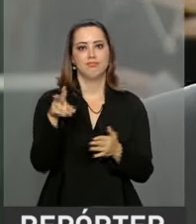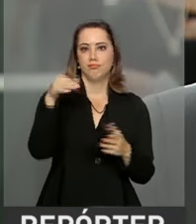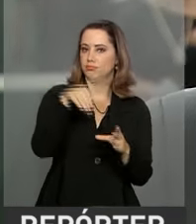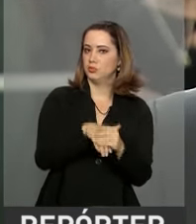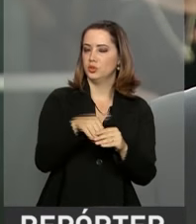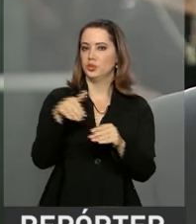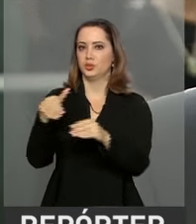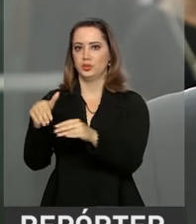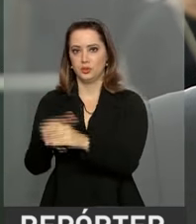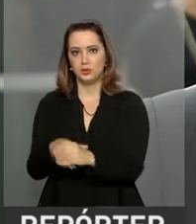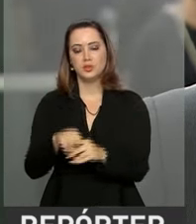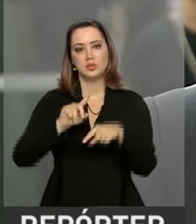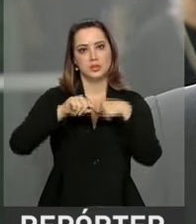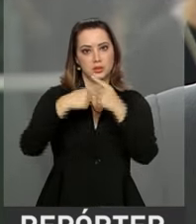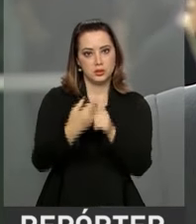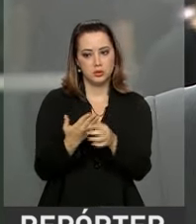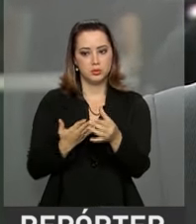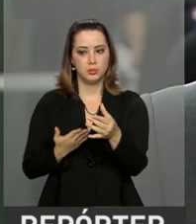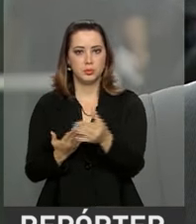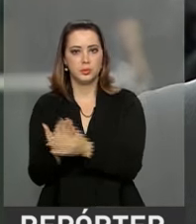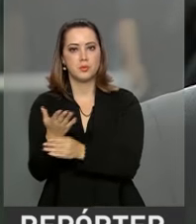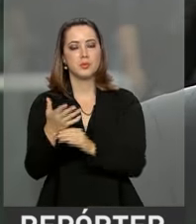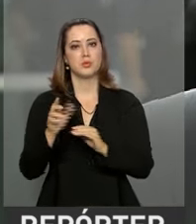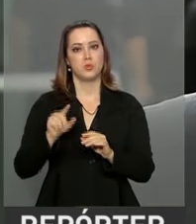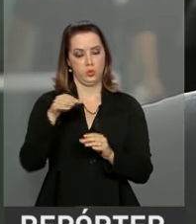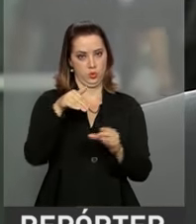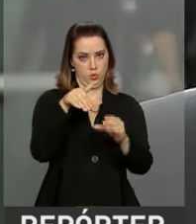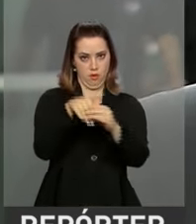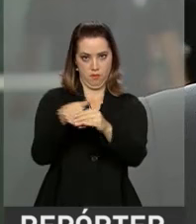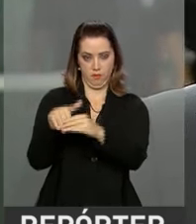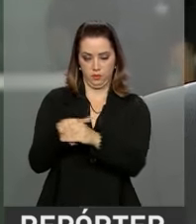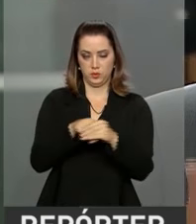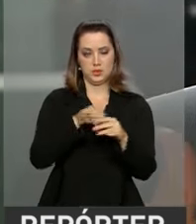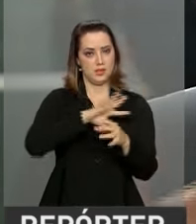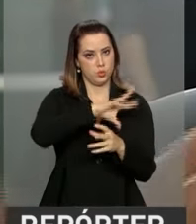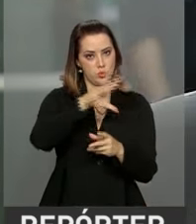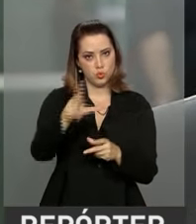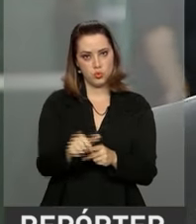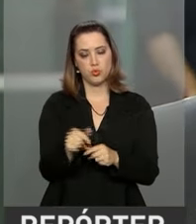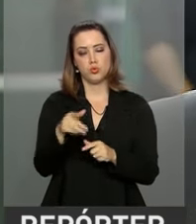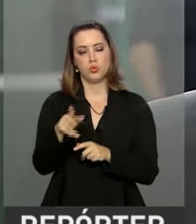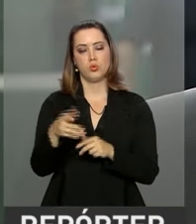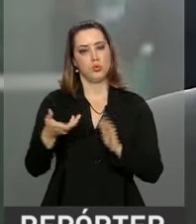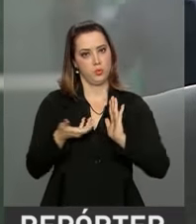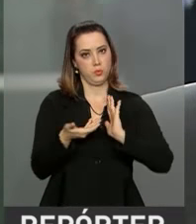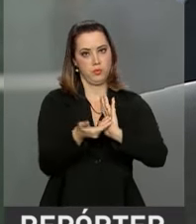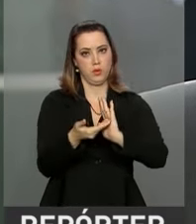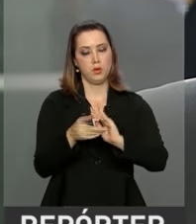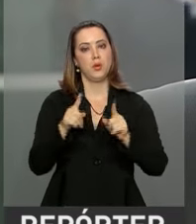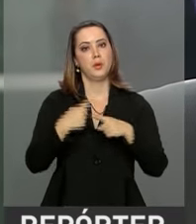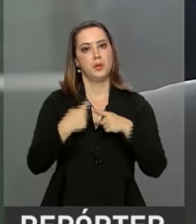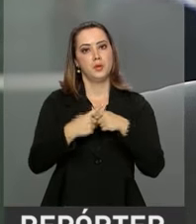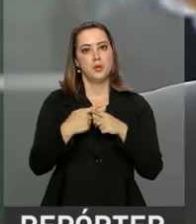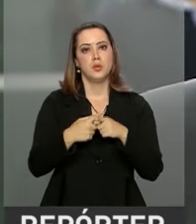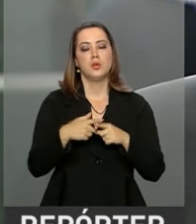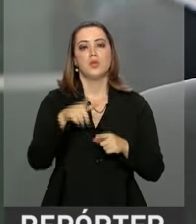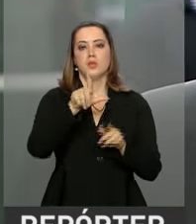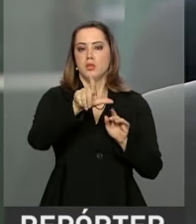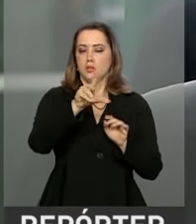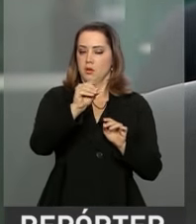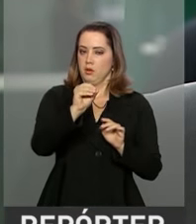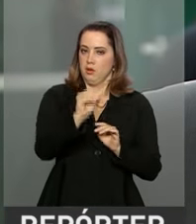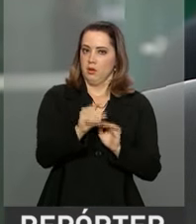comissão para que depois possa seguir ao plenário do Congresso Nacional. Portanto, o LDO ficará para o segundo semestre.